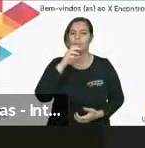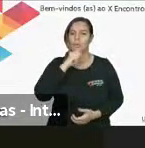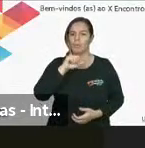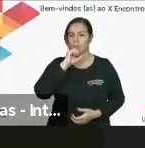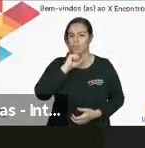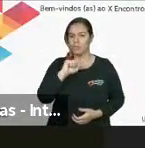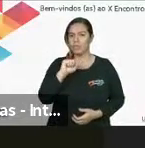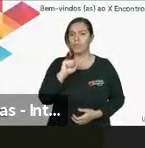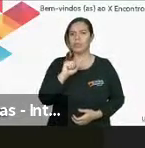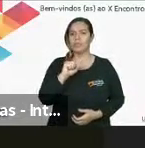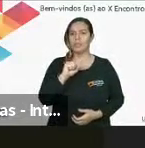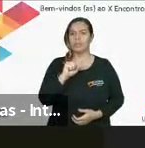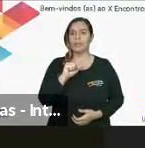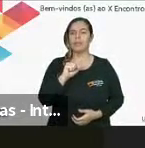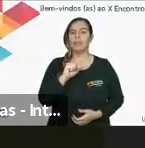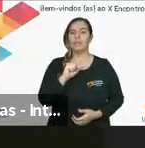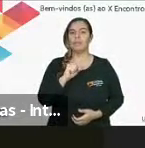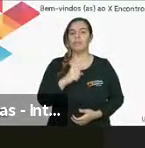agora